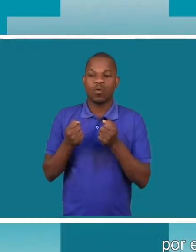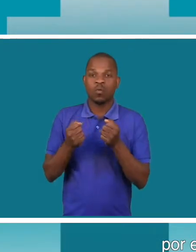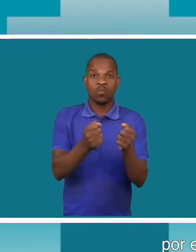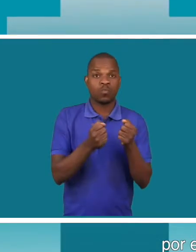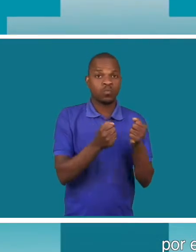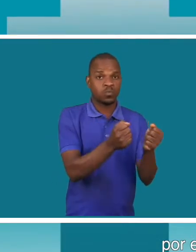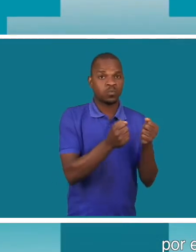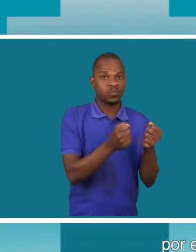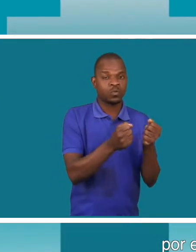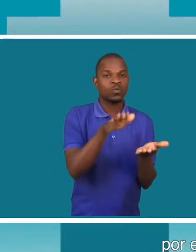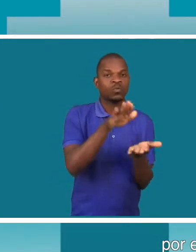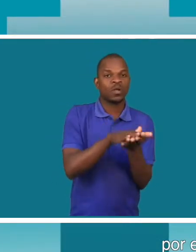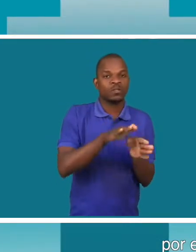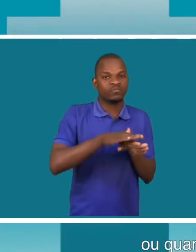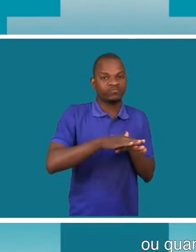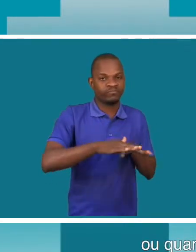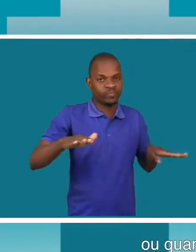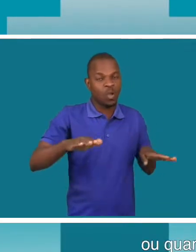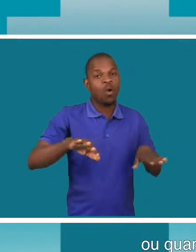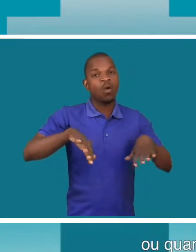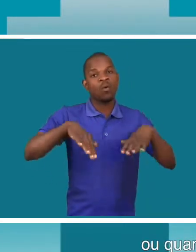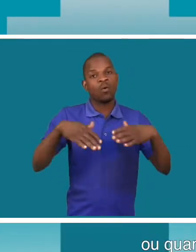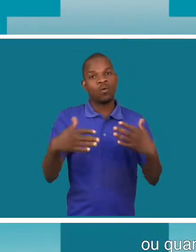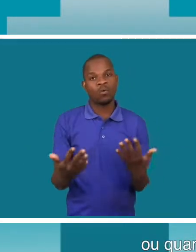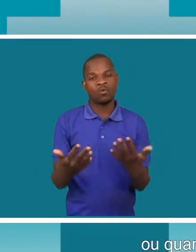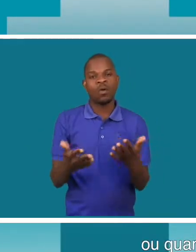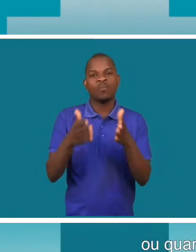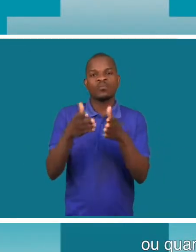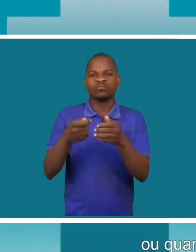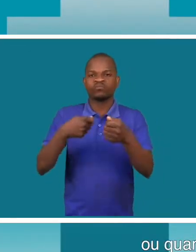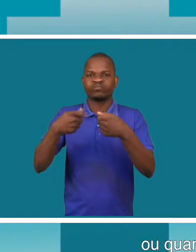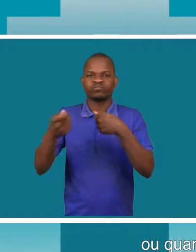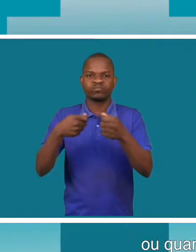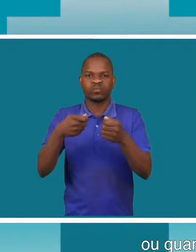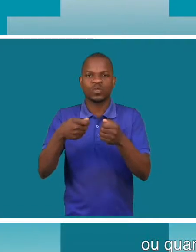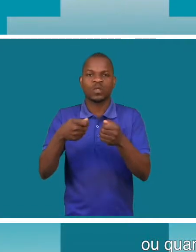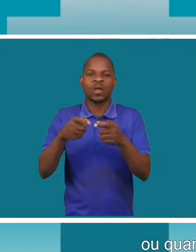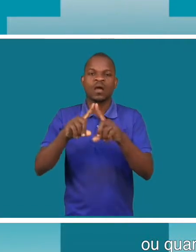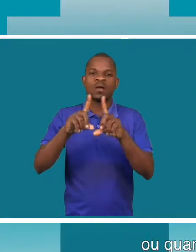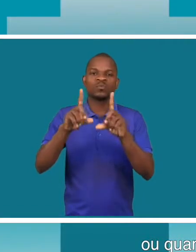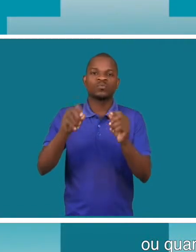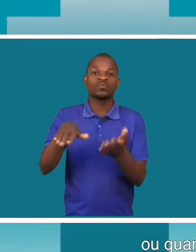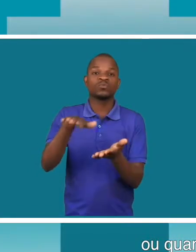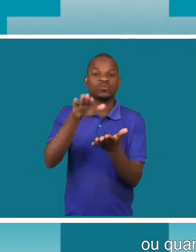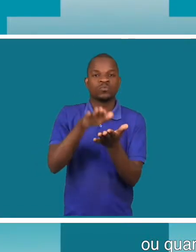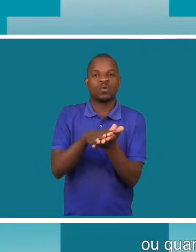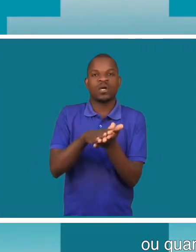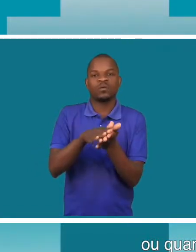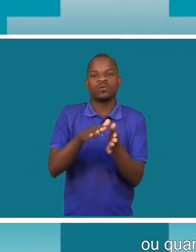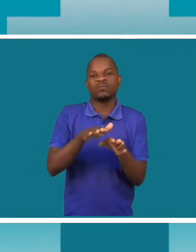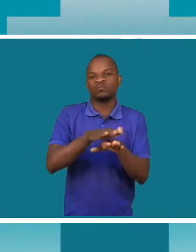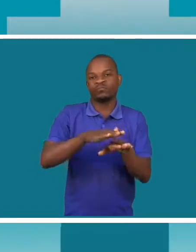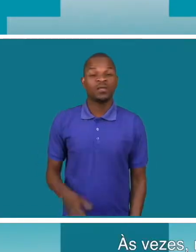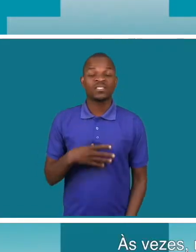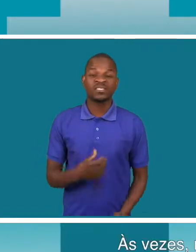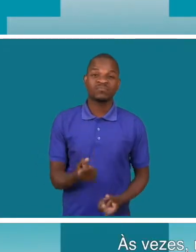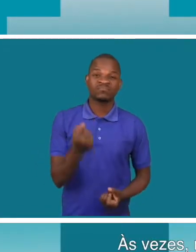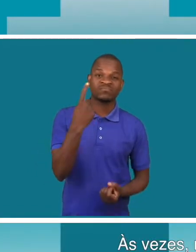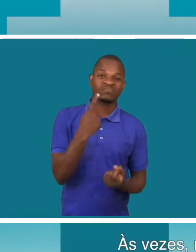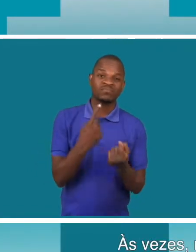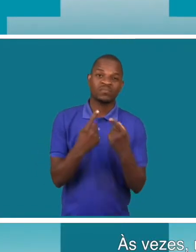estacionados 10 nos passeios ou quando vendedores exercem a sua atividade nestes locais